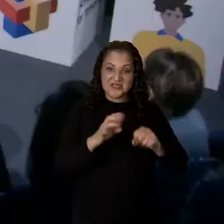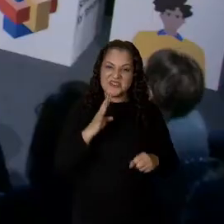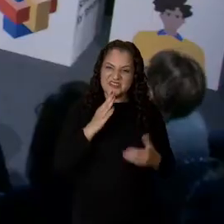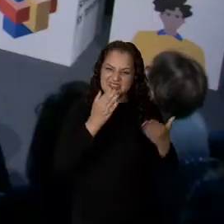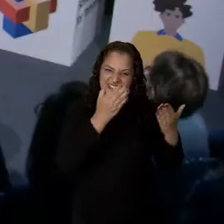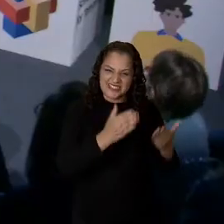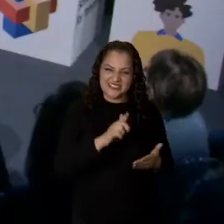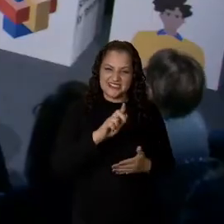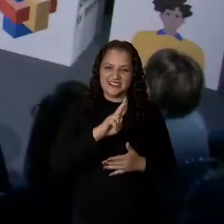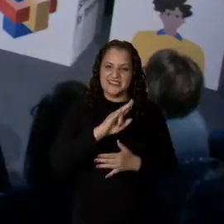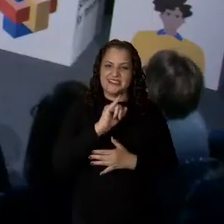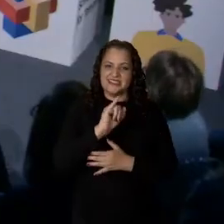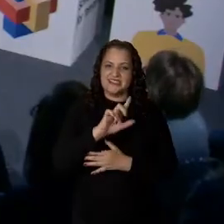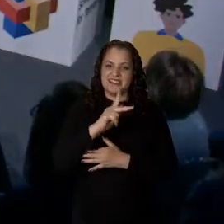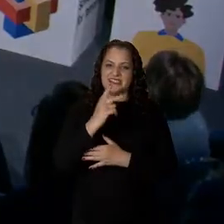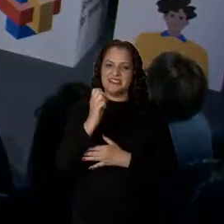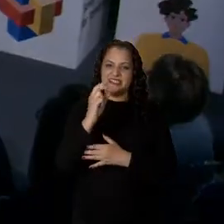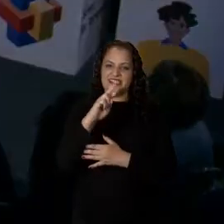Vieira. Roda o VT.